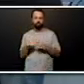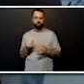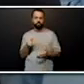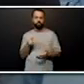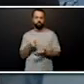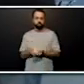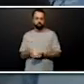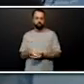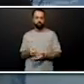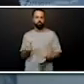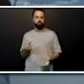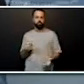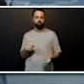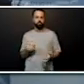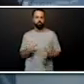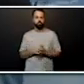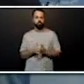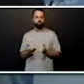Bom,